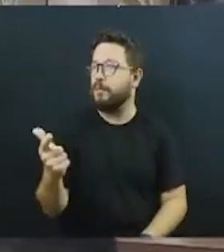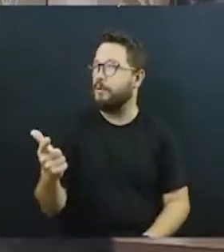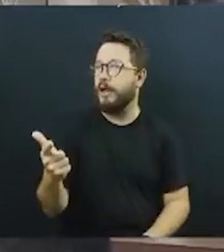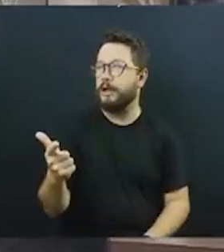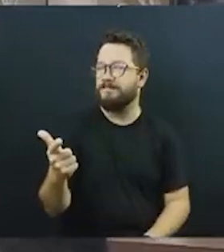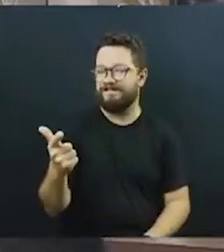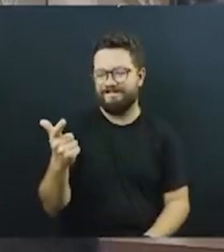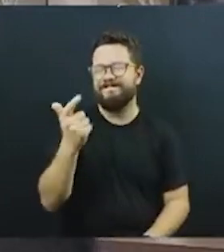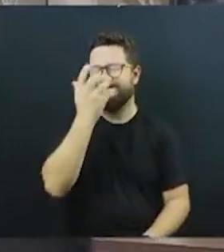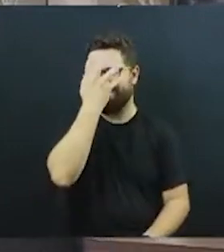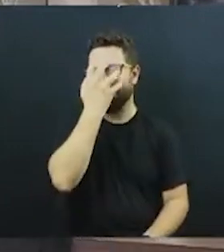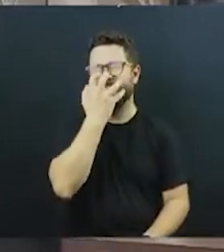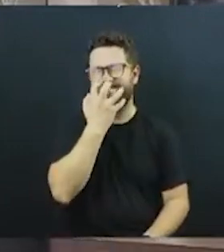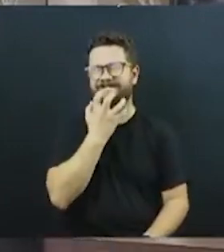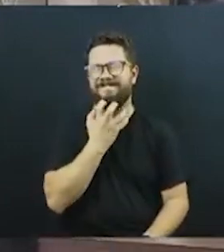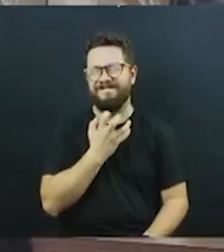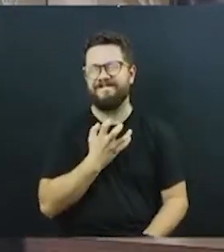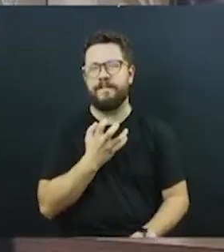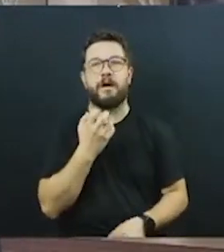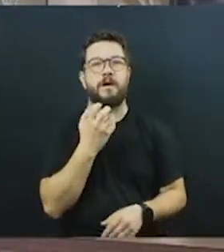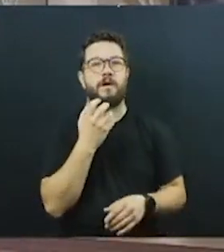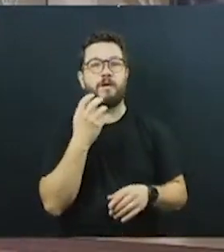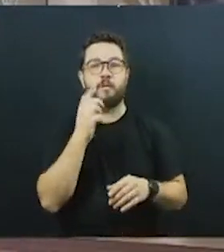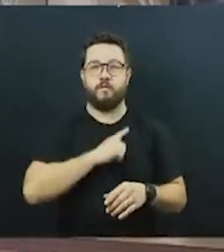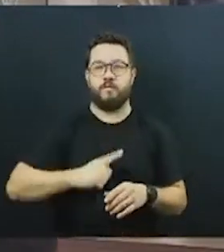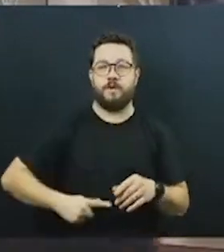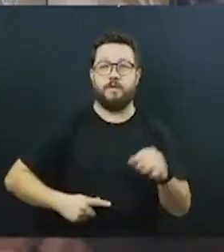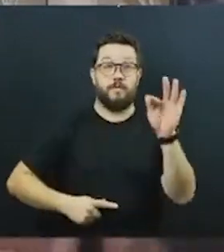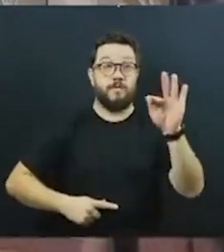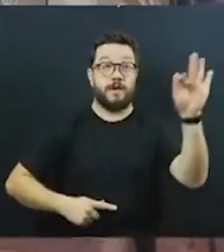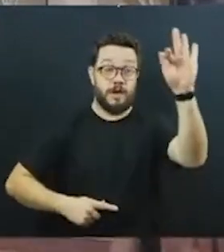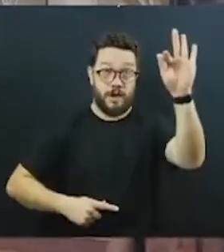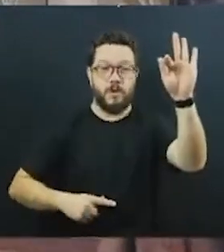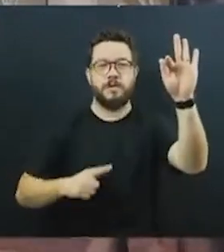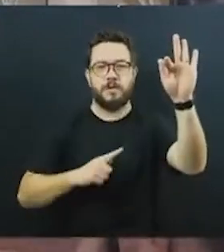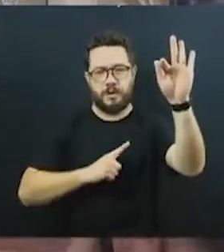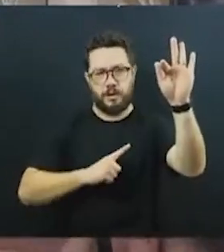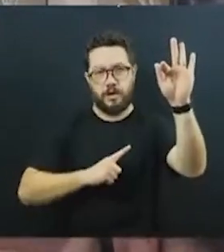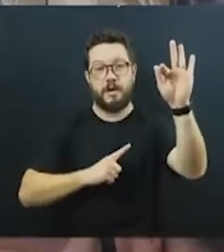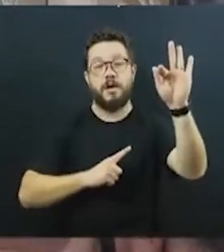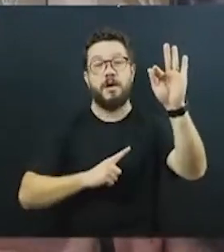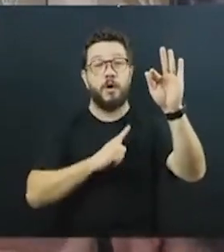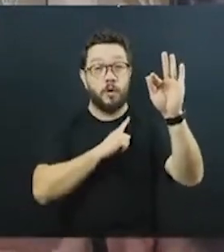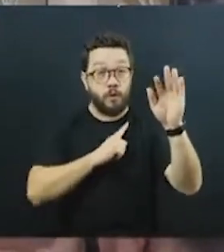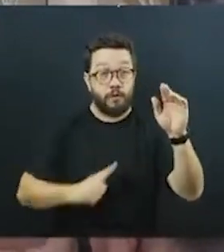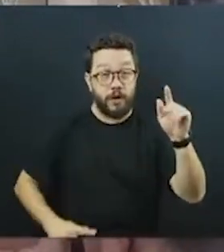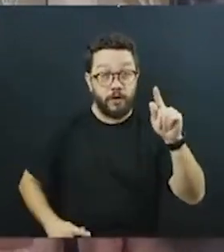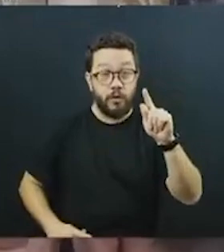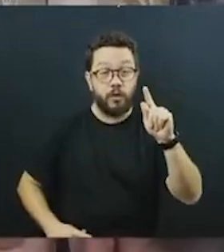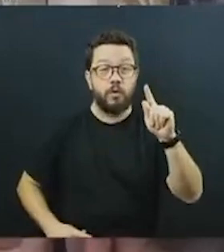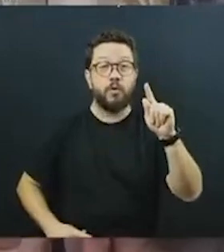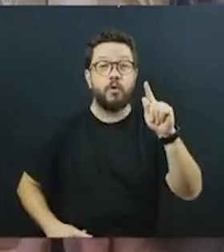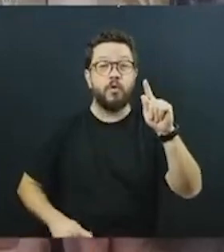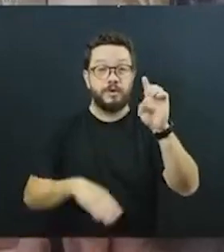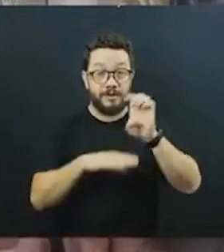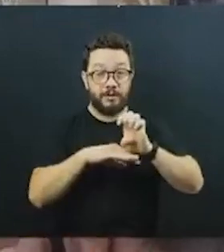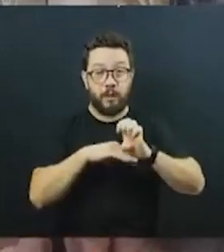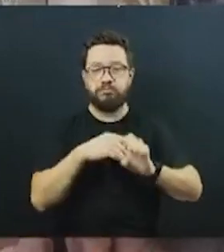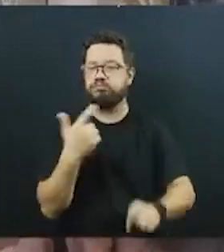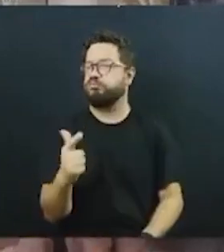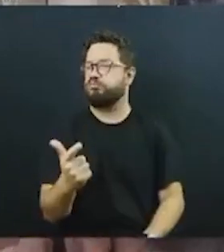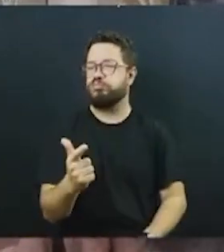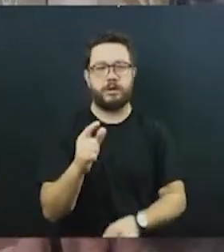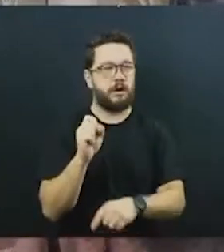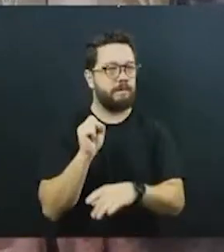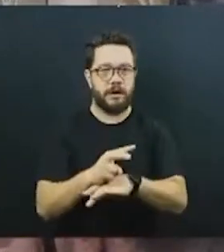federal tem algumas vagas, o governo estadual não tem nenhuma vaga de atendimento à recuperação de dependência química. O que,